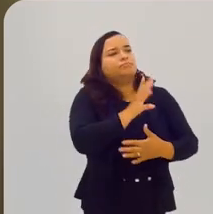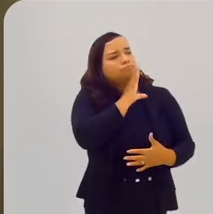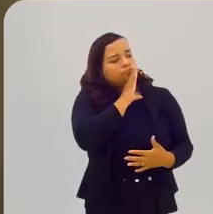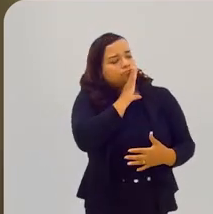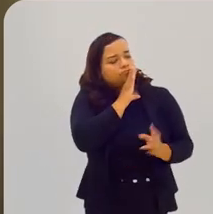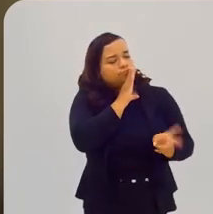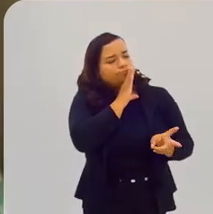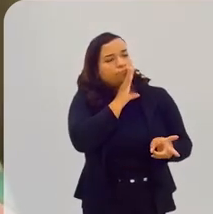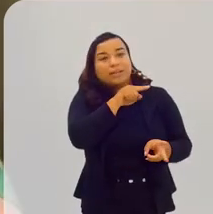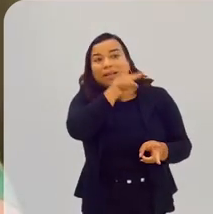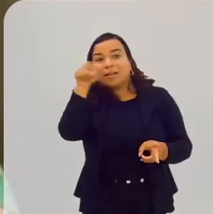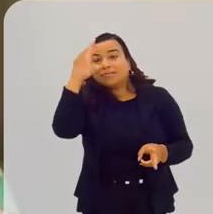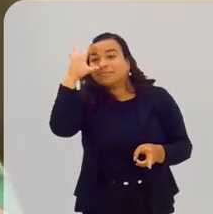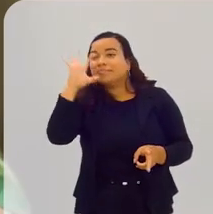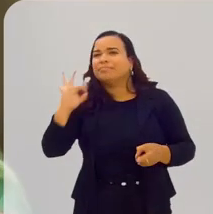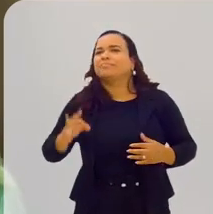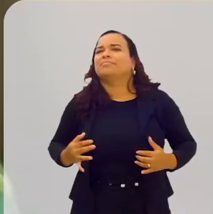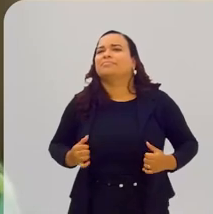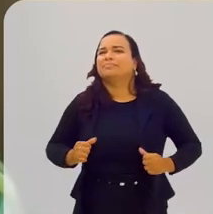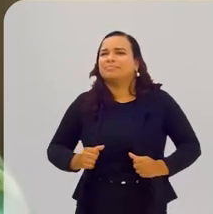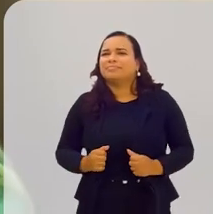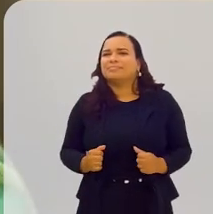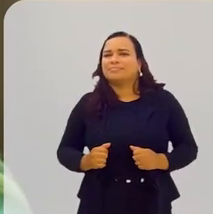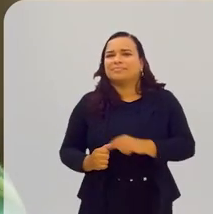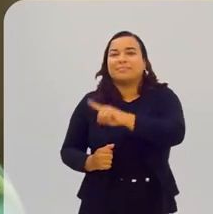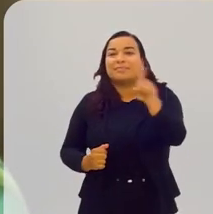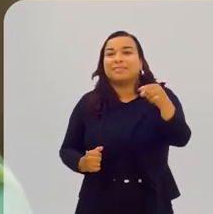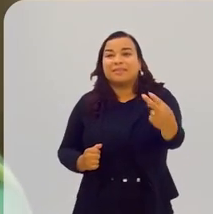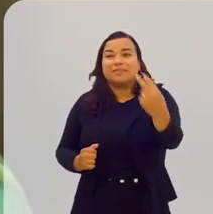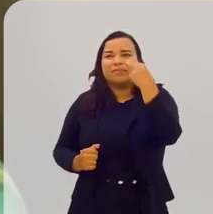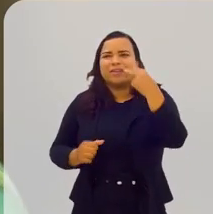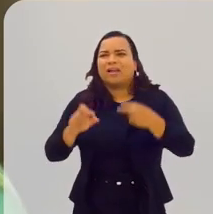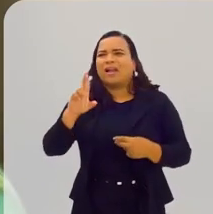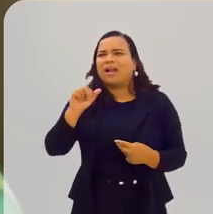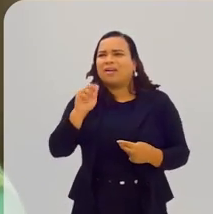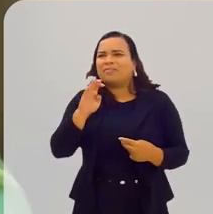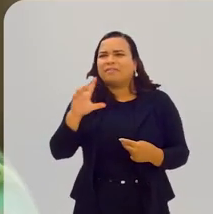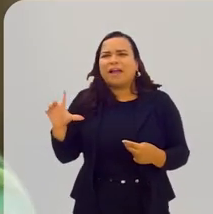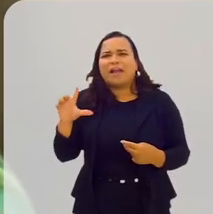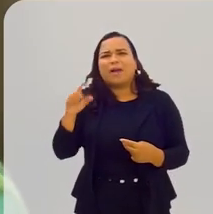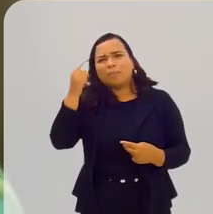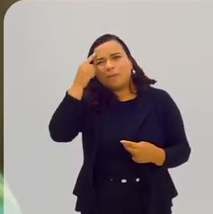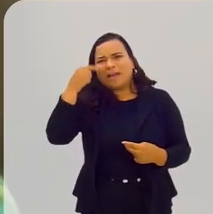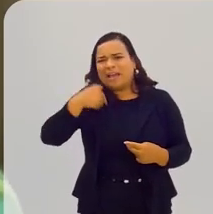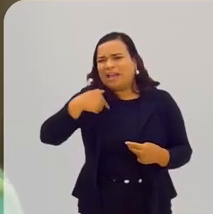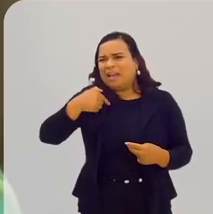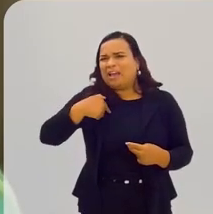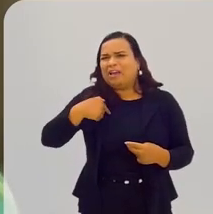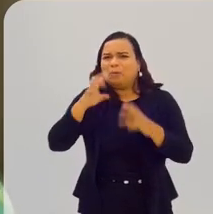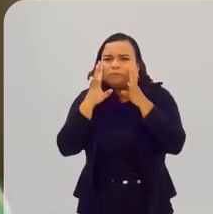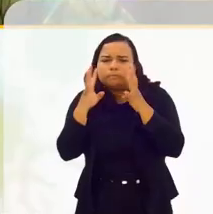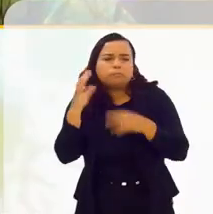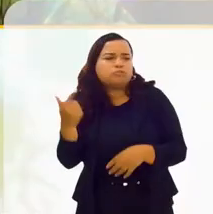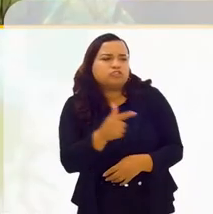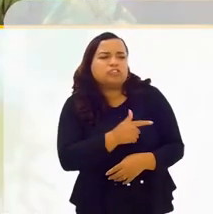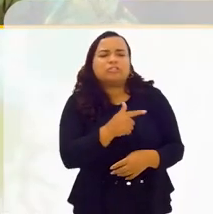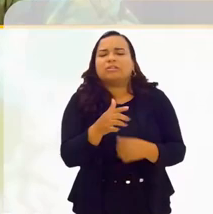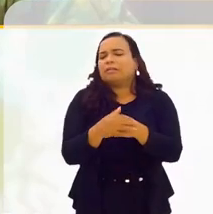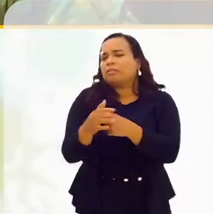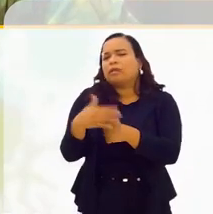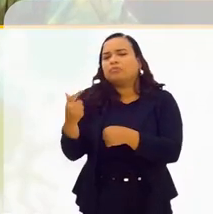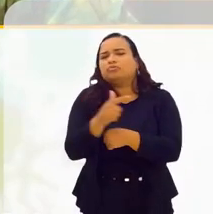no meu mundo trancado então eles não entendem vai ver que eles viram Rafael como uma pessoa antipática uma pessoa difícil uma pessoa